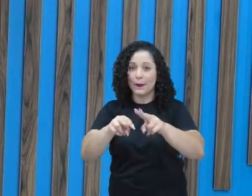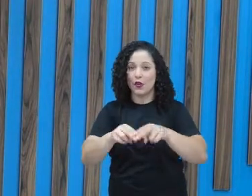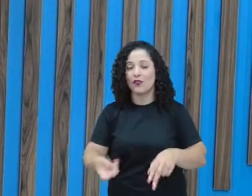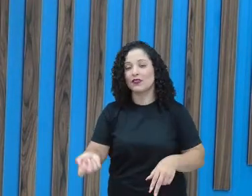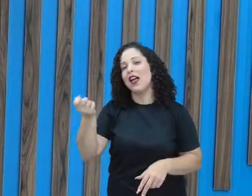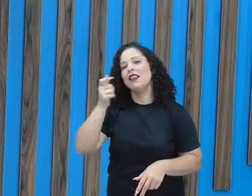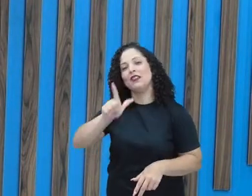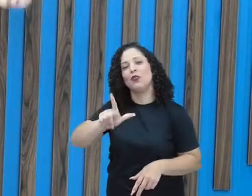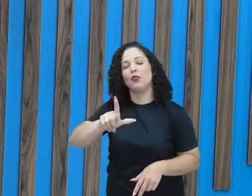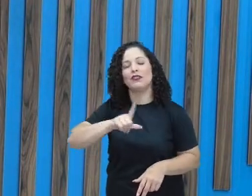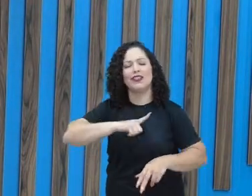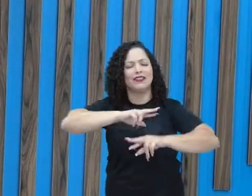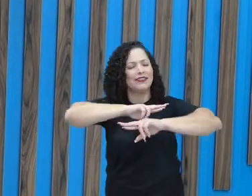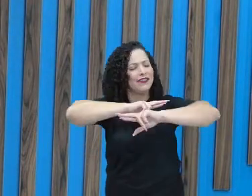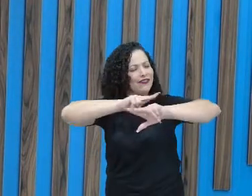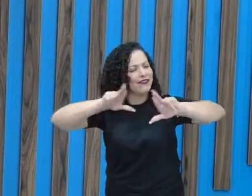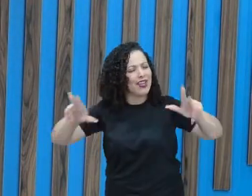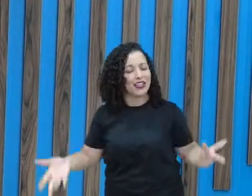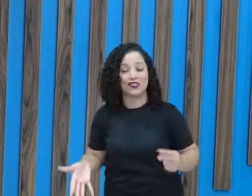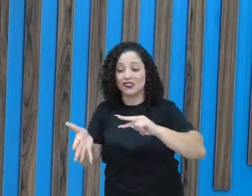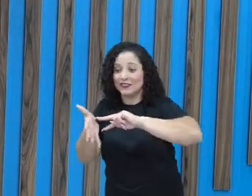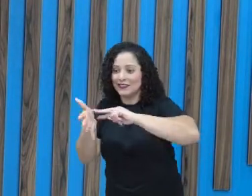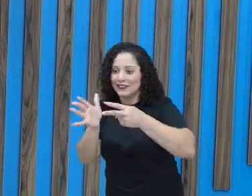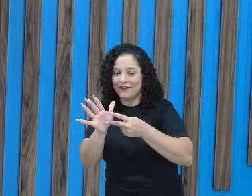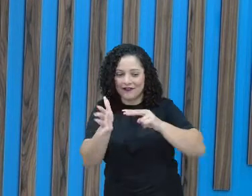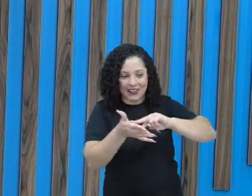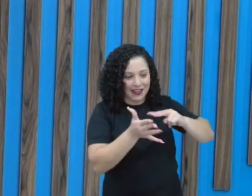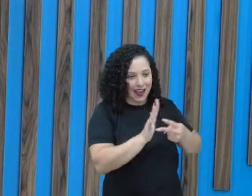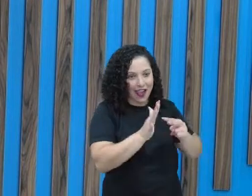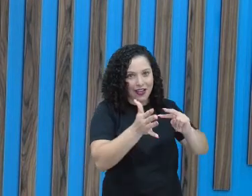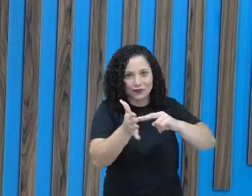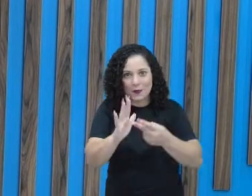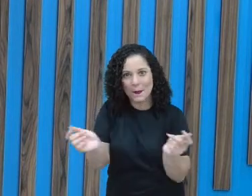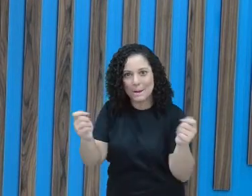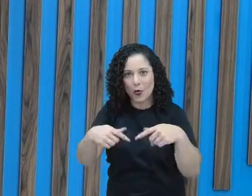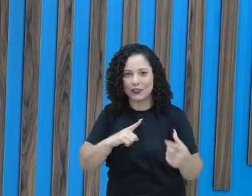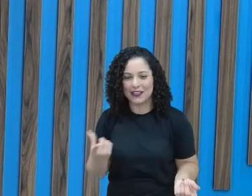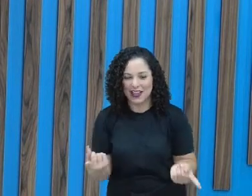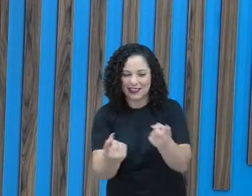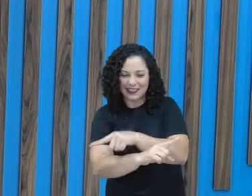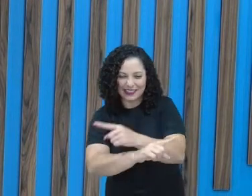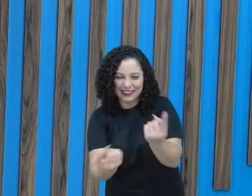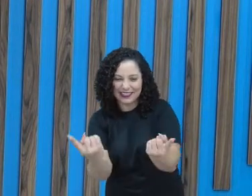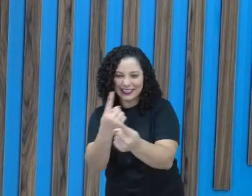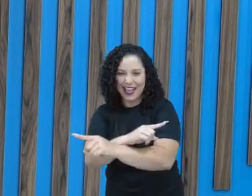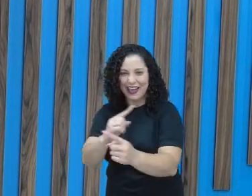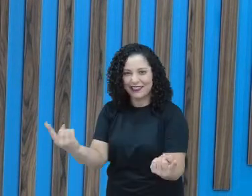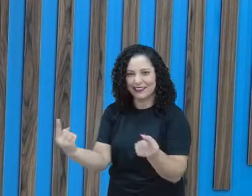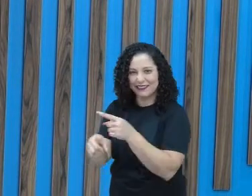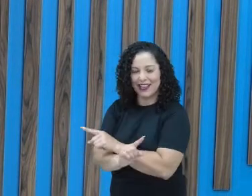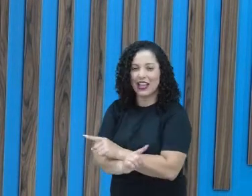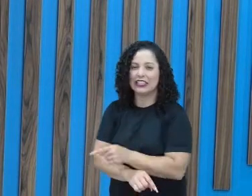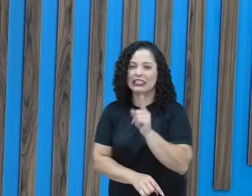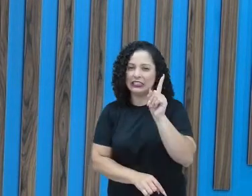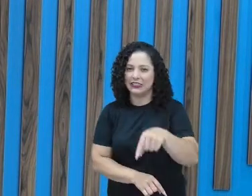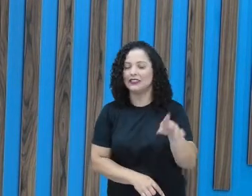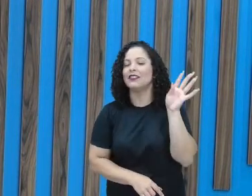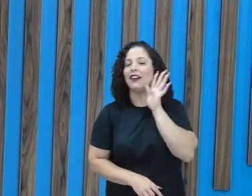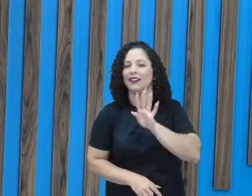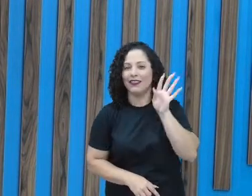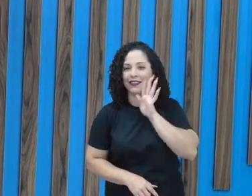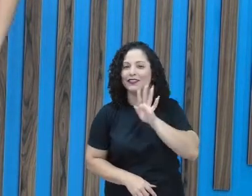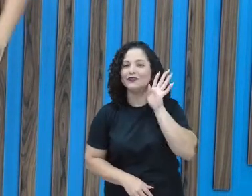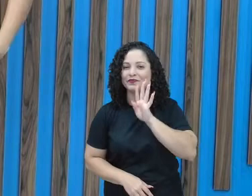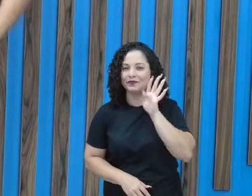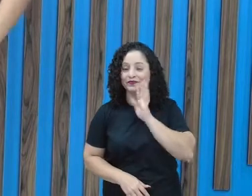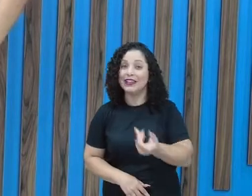cheia de significados. E E a a gente língua pode portuguesa pode fazer muita coisa, e a gente né? pode fazer esses joguinhos de linguagem. E isso é que nesse caso,